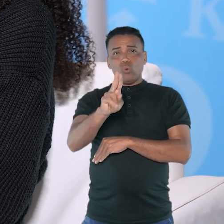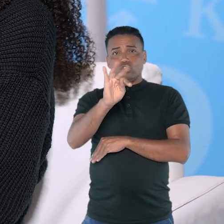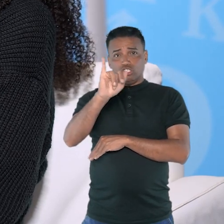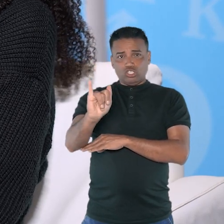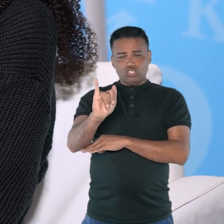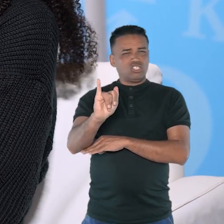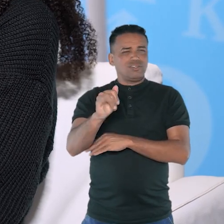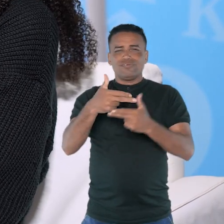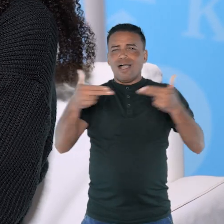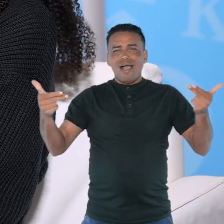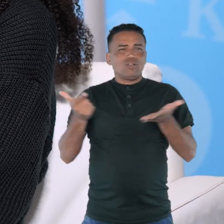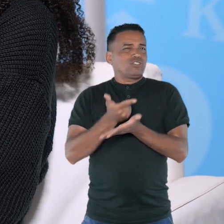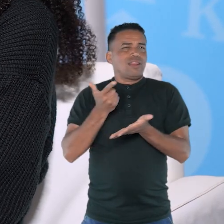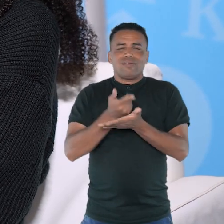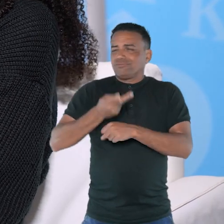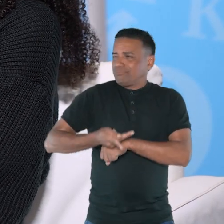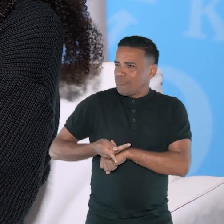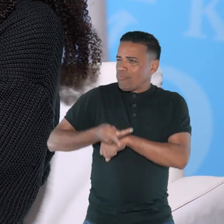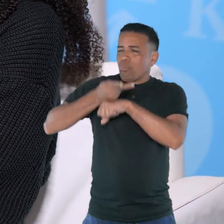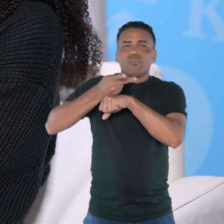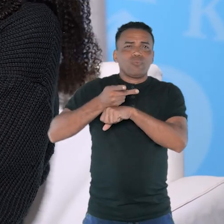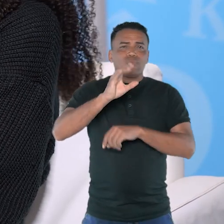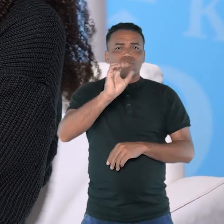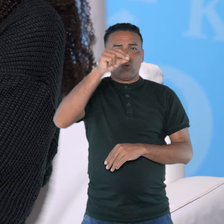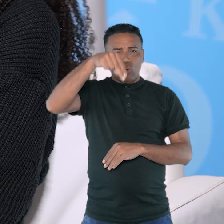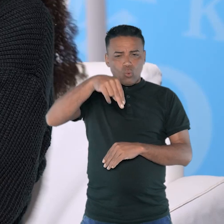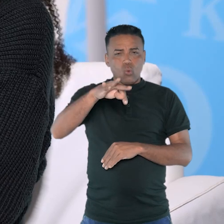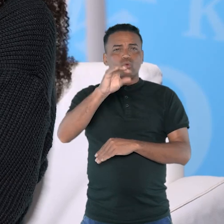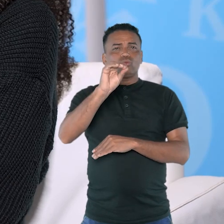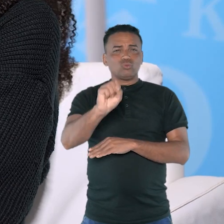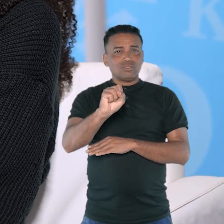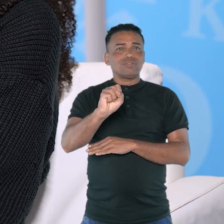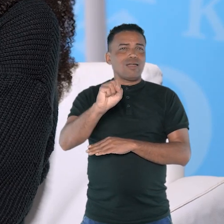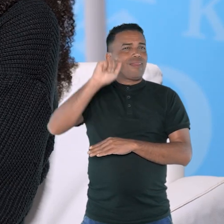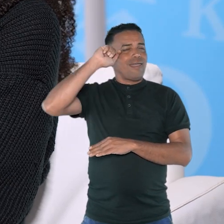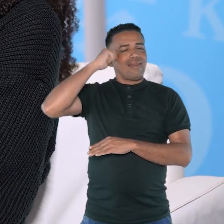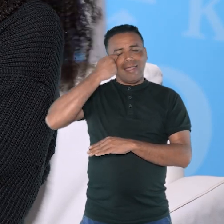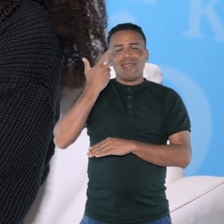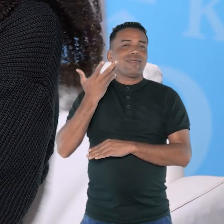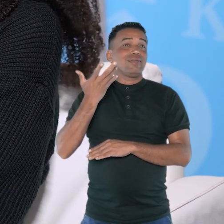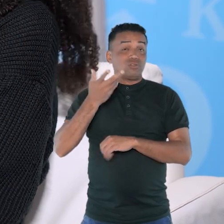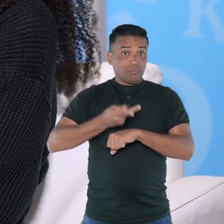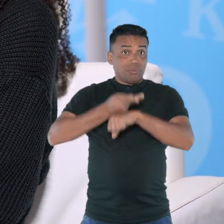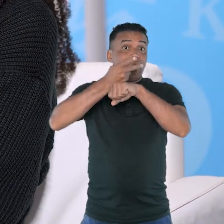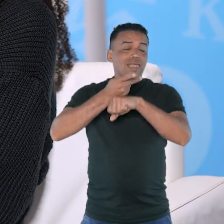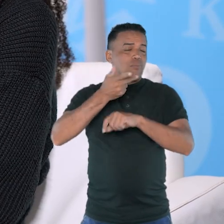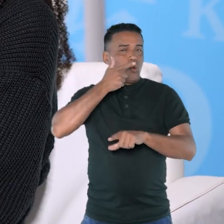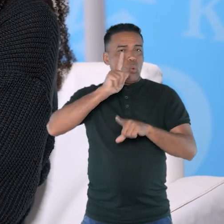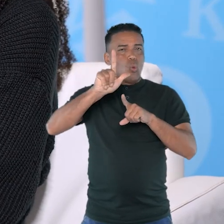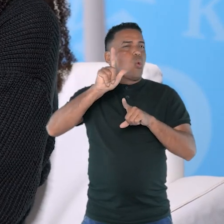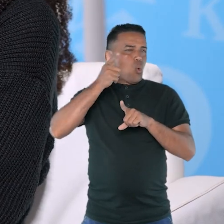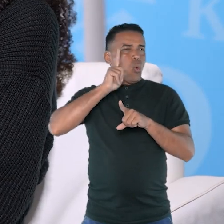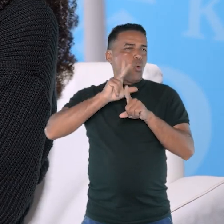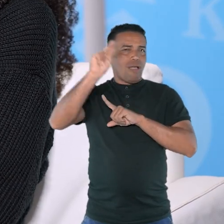outro... Contos Negreiros é um livro lindo que ele ganhou o Jabuti com ele, e o Angu de Sangue, que é um livro de contos